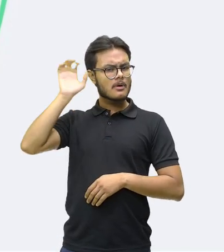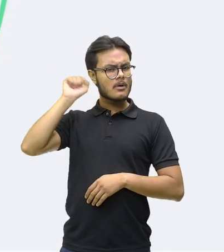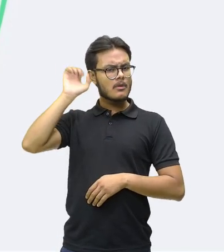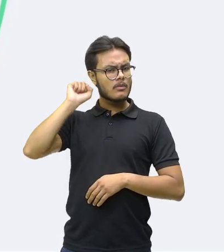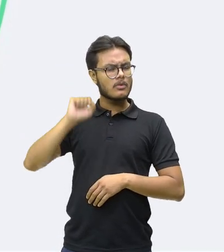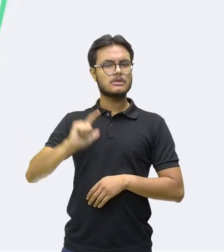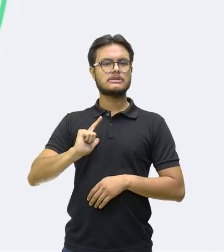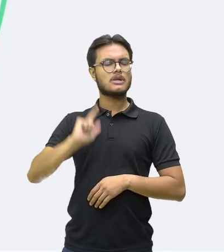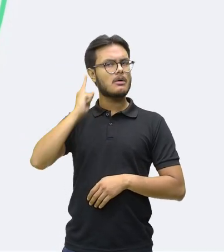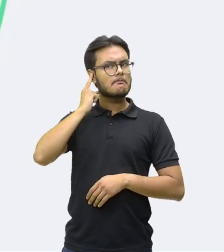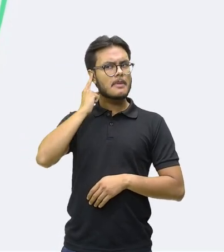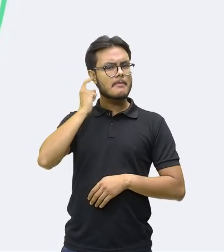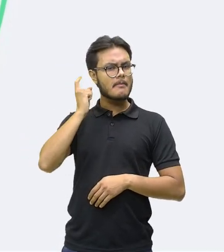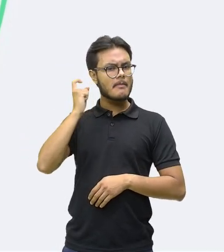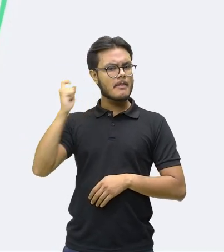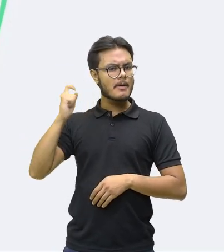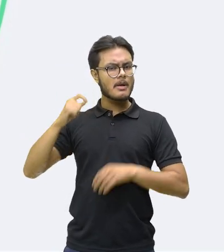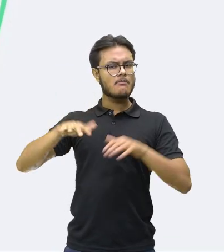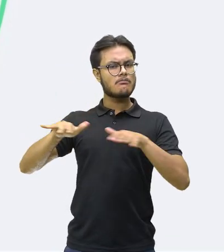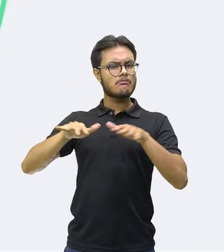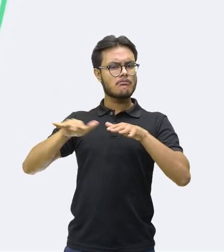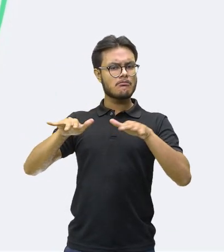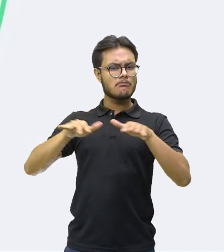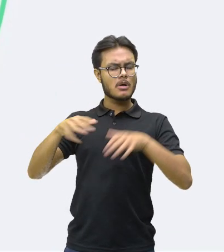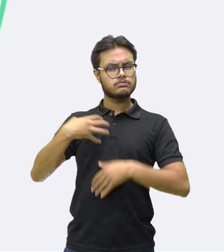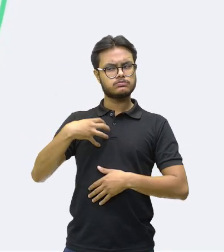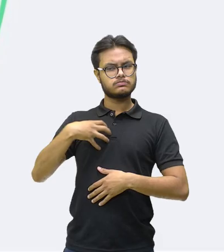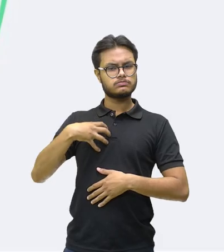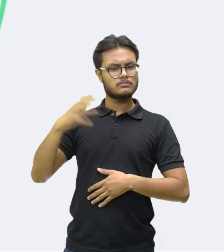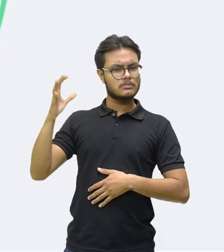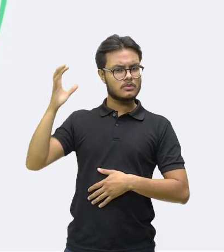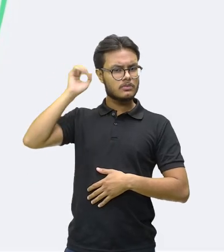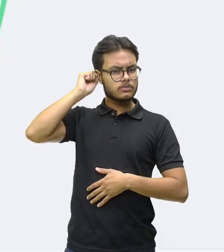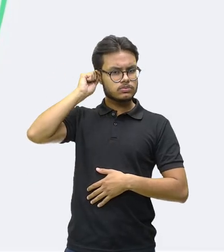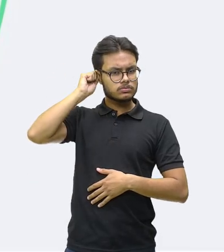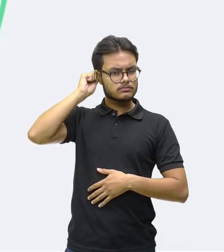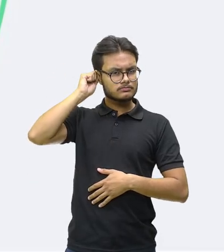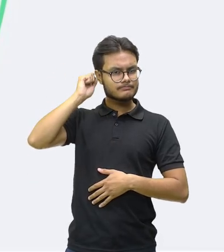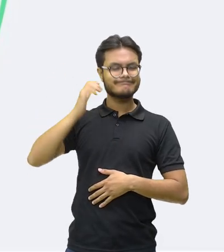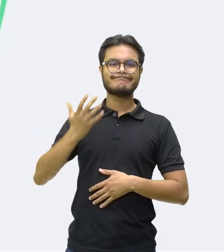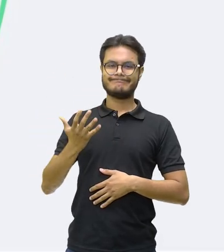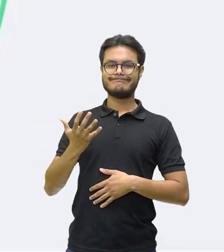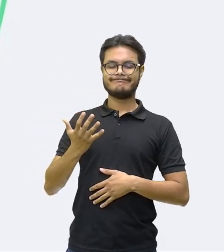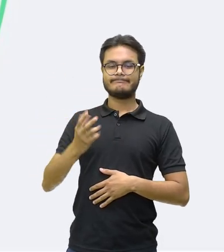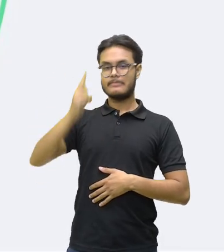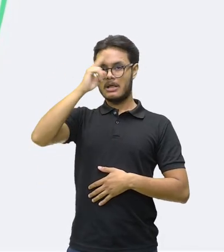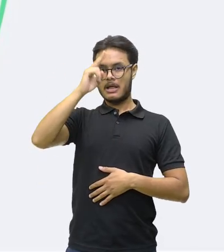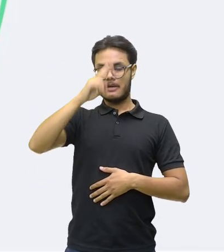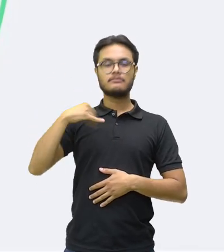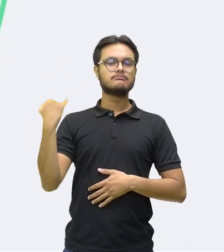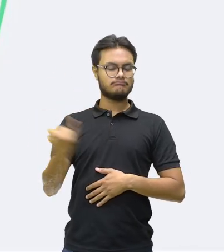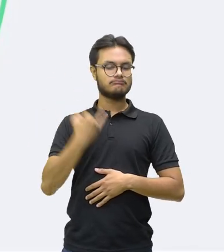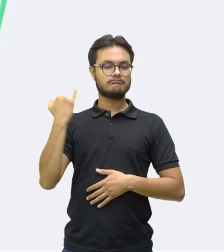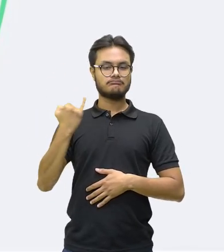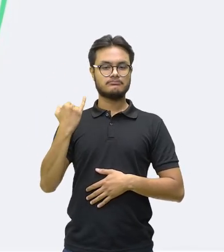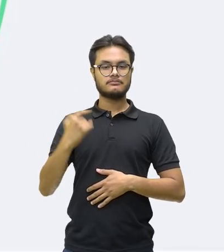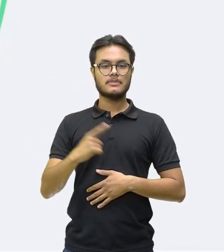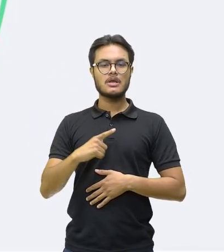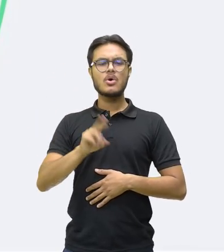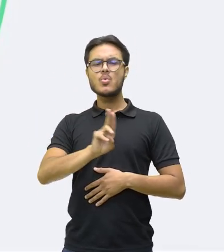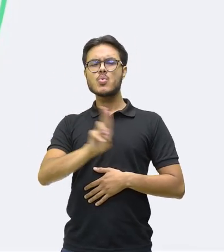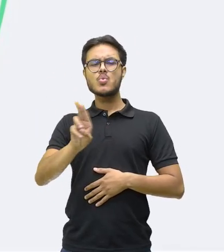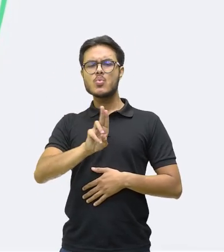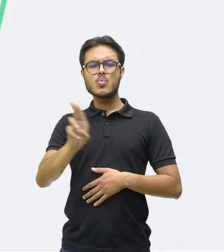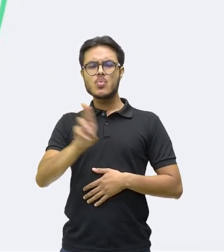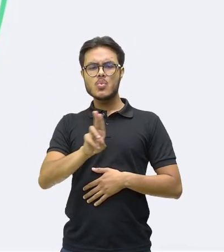da onda sonora que vibra no meio ambiente passar a se propagar dentro do canal auditivo. Você vai ter que lembrar, nessa situação, os nomes que